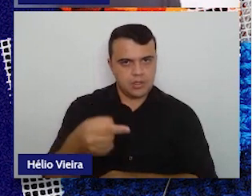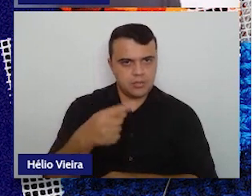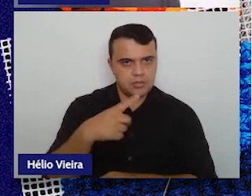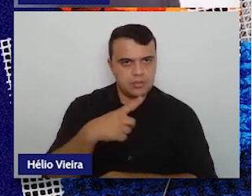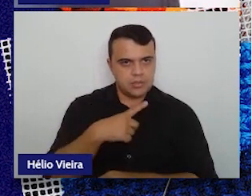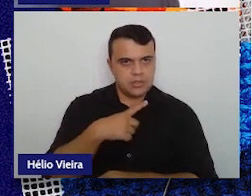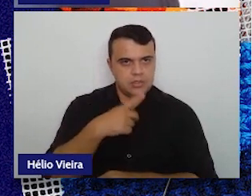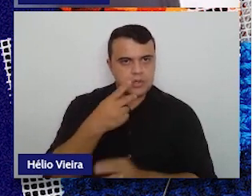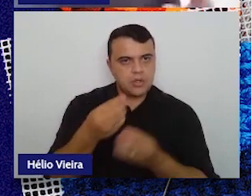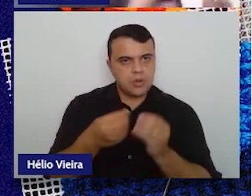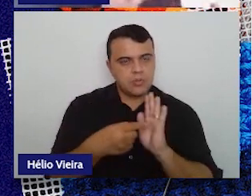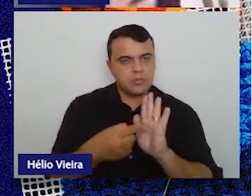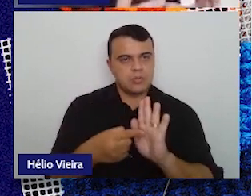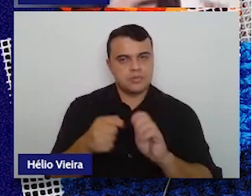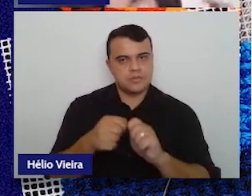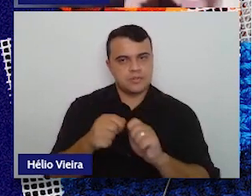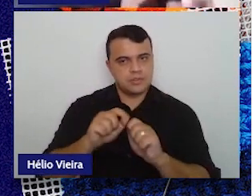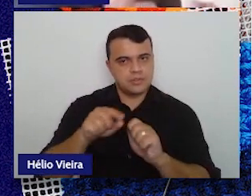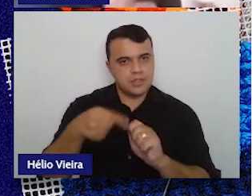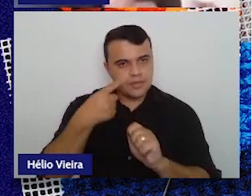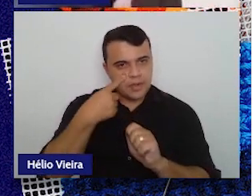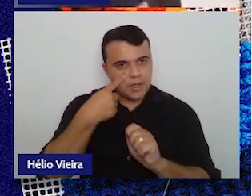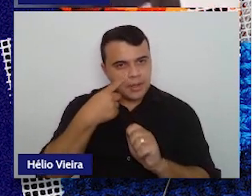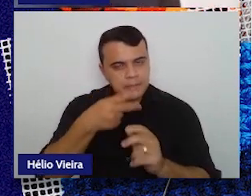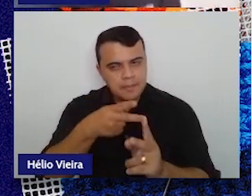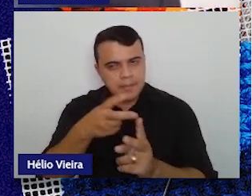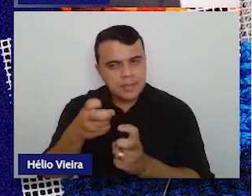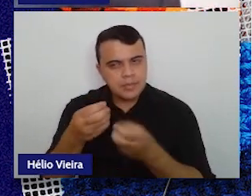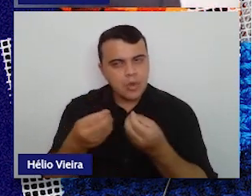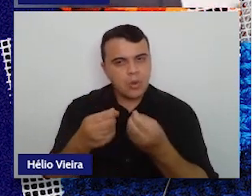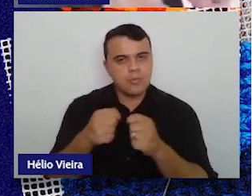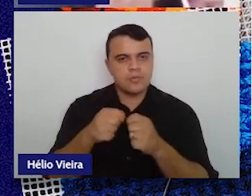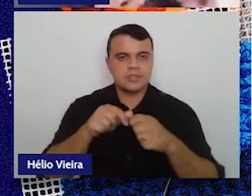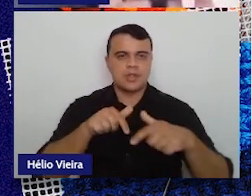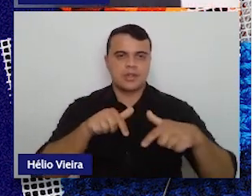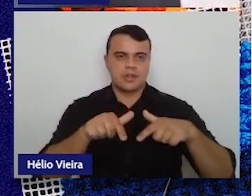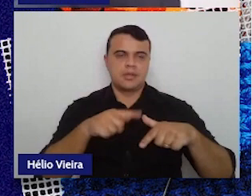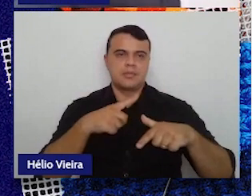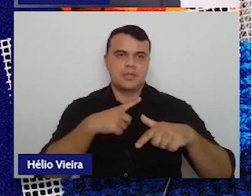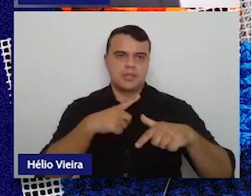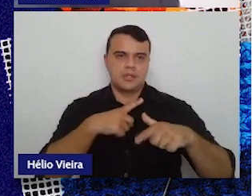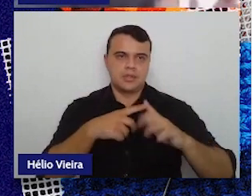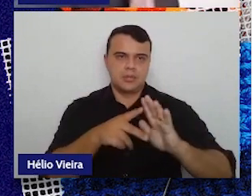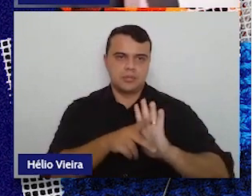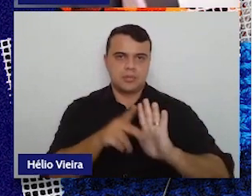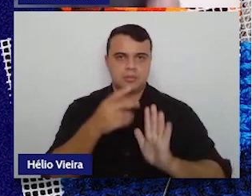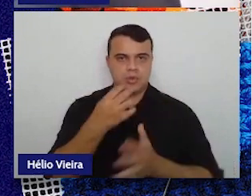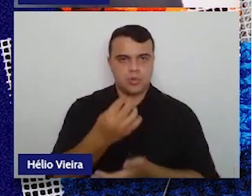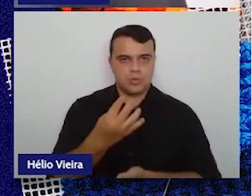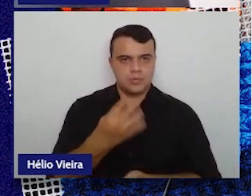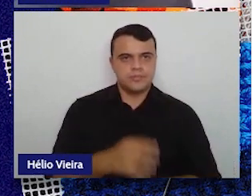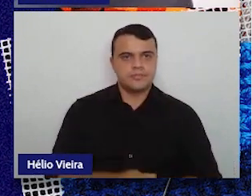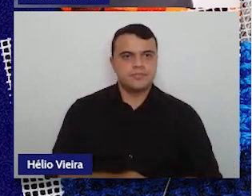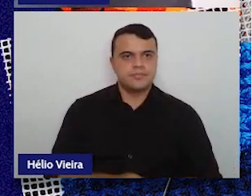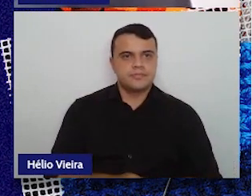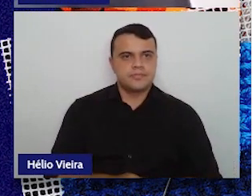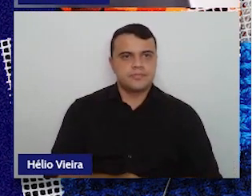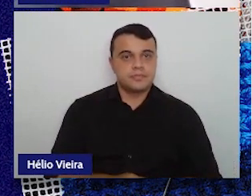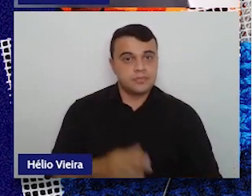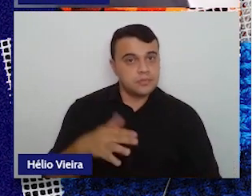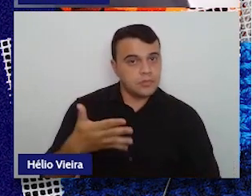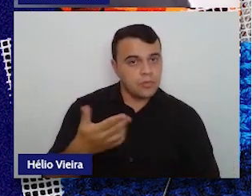mostrar como se faz o ponto, para pensar essa coisa de como que a gente pode trabalhar a questão das cores. Então,